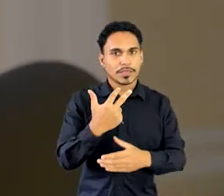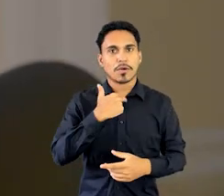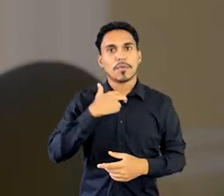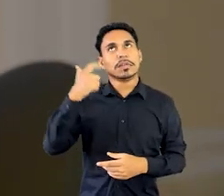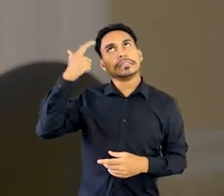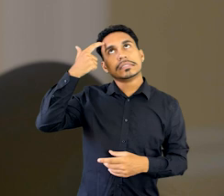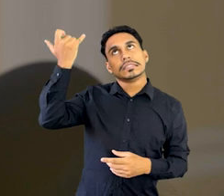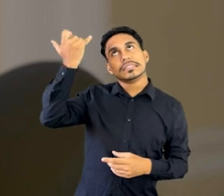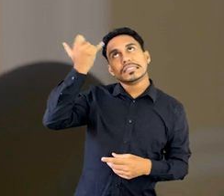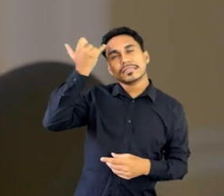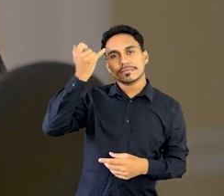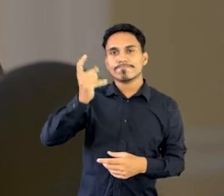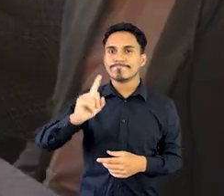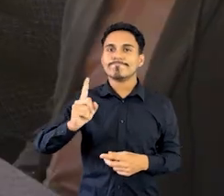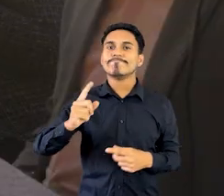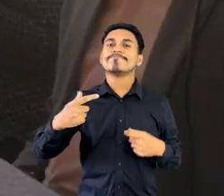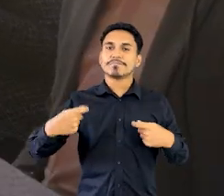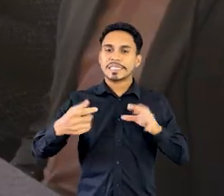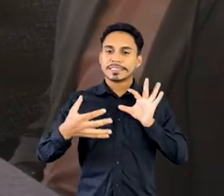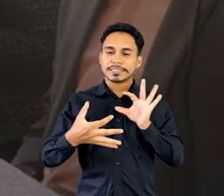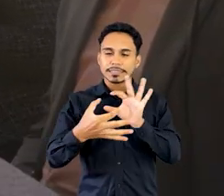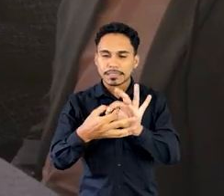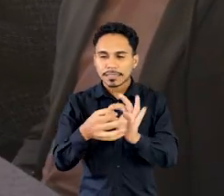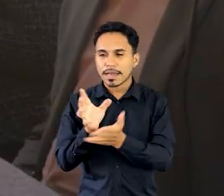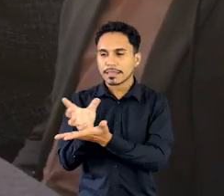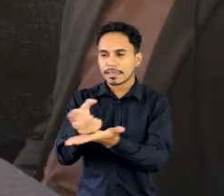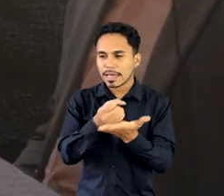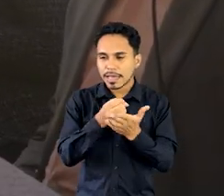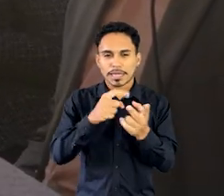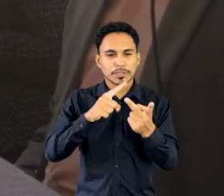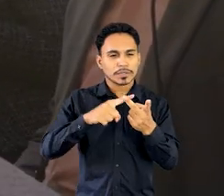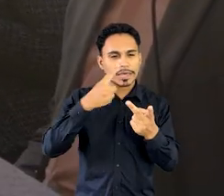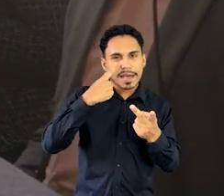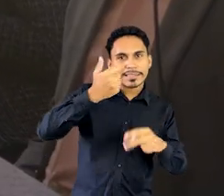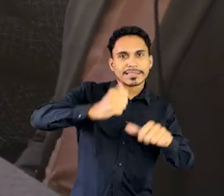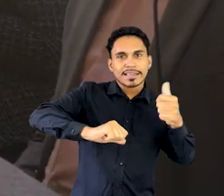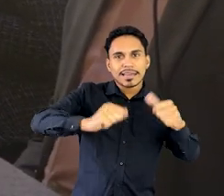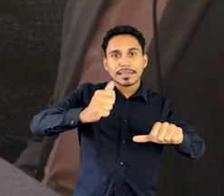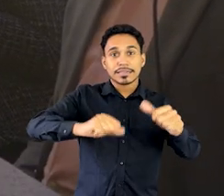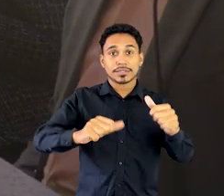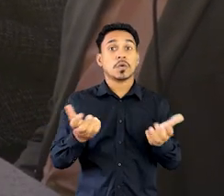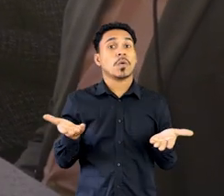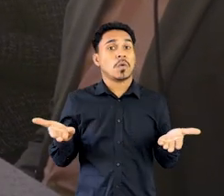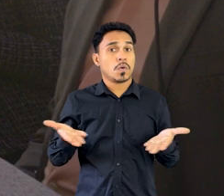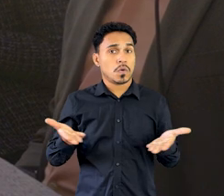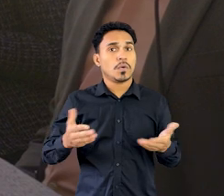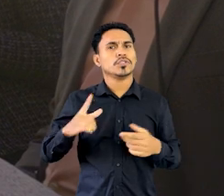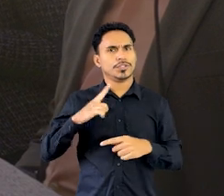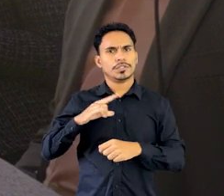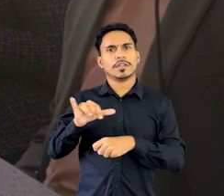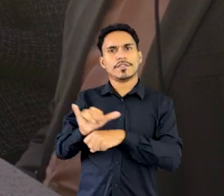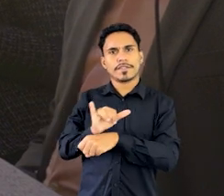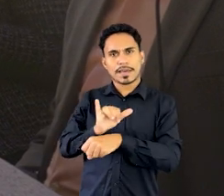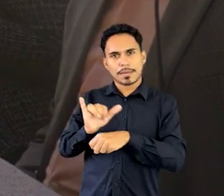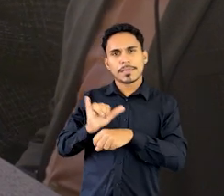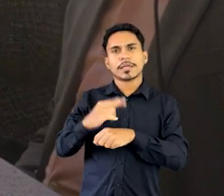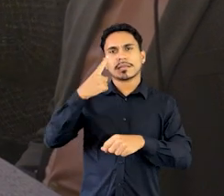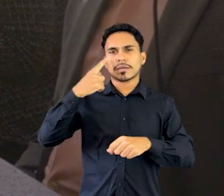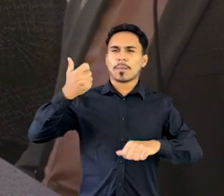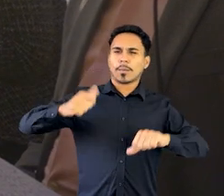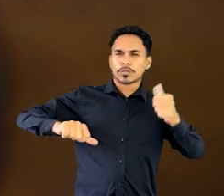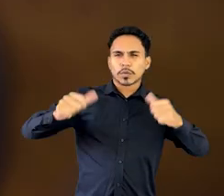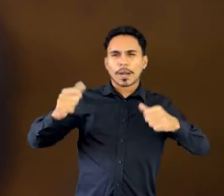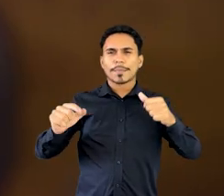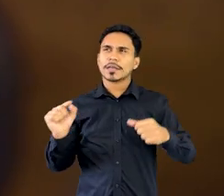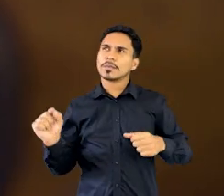escuta as vozes da nossa cabeça né então a gente trabalha com dados a gente tem métricas então nós temos ferramentas hoje de monitoramento a gente tem um